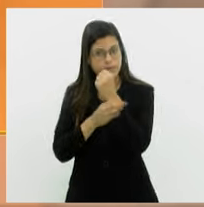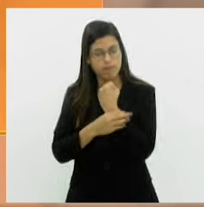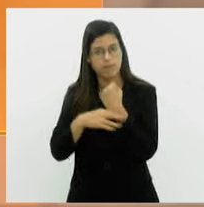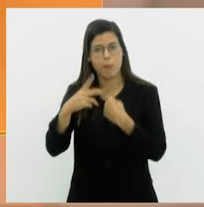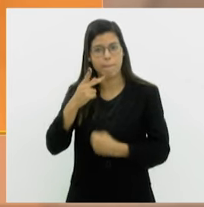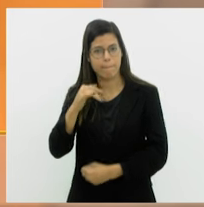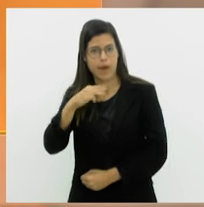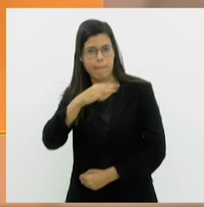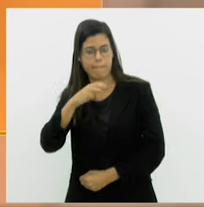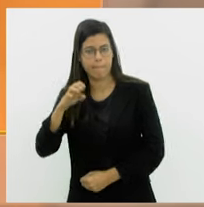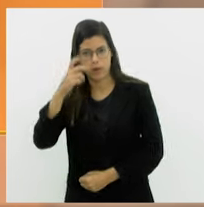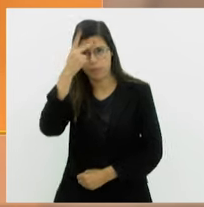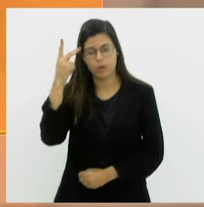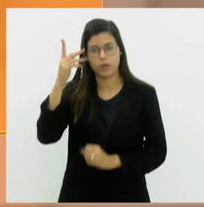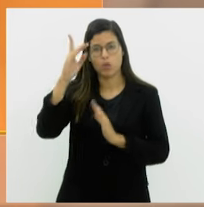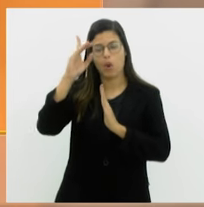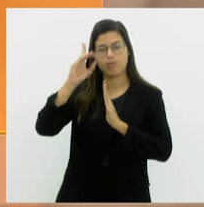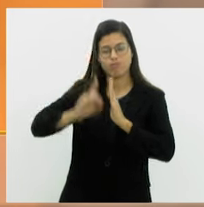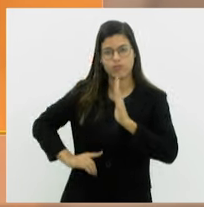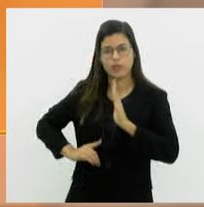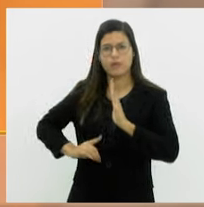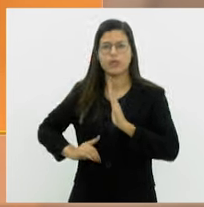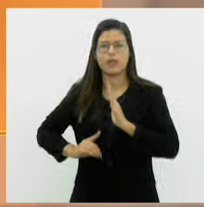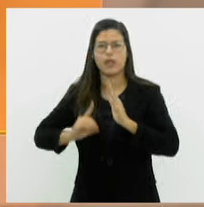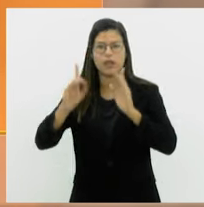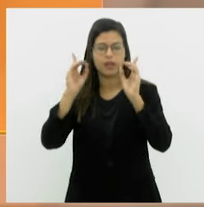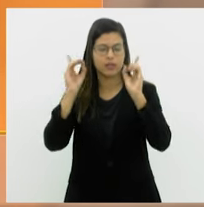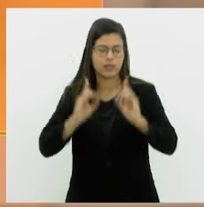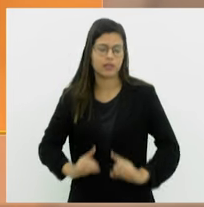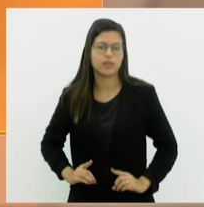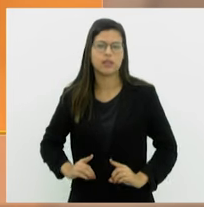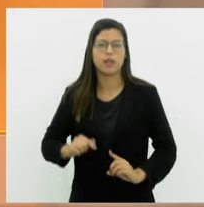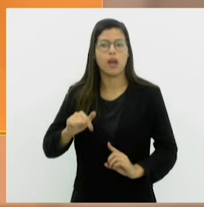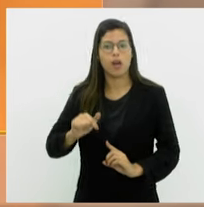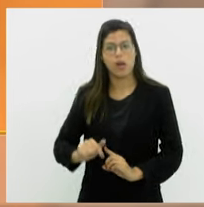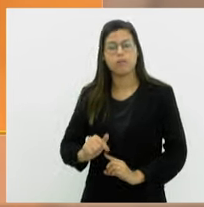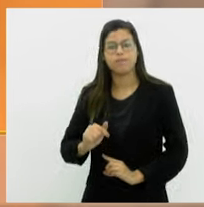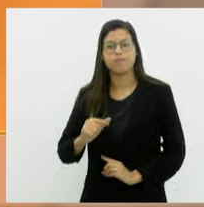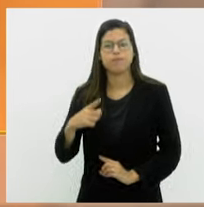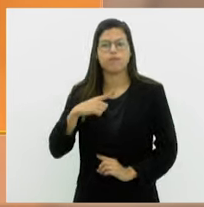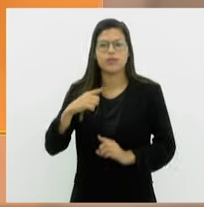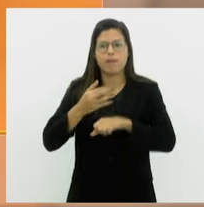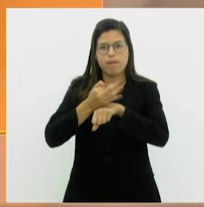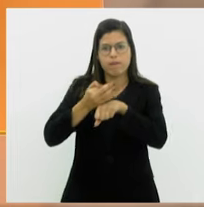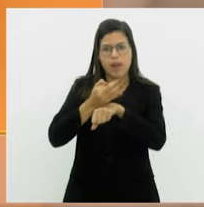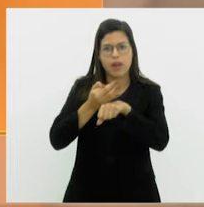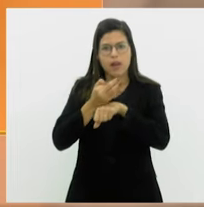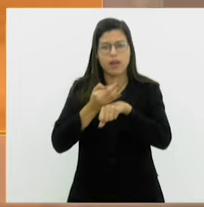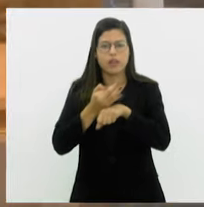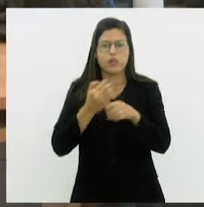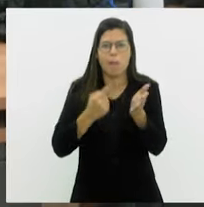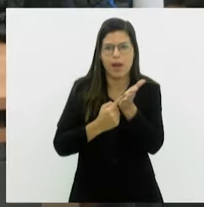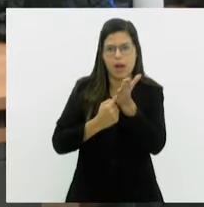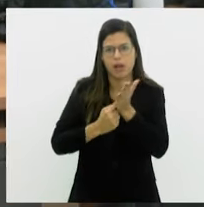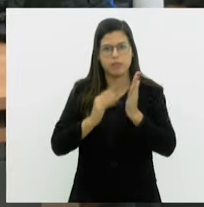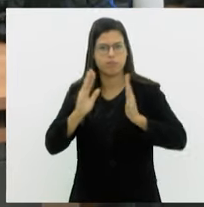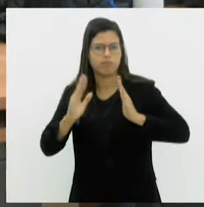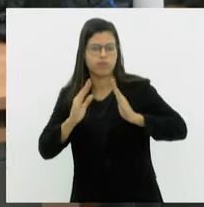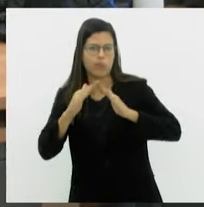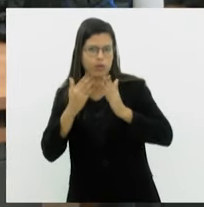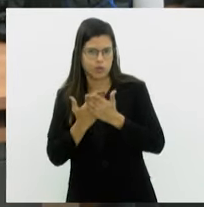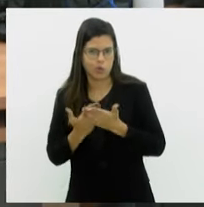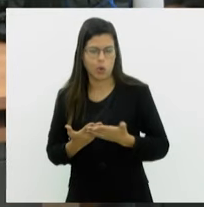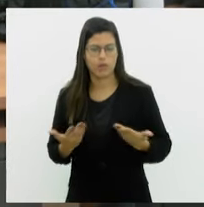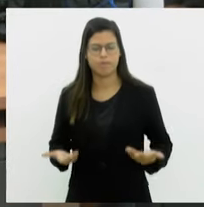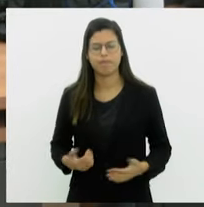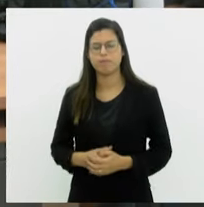com deficiência o direito a agendarem férias no mesmo período das escolares. E antes